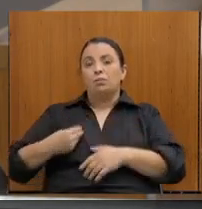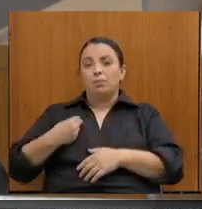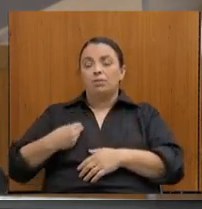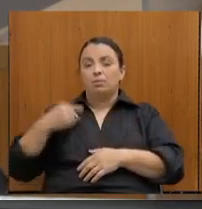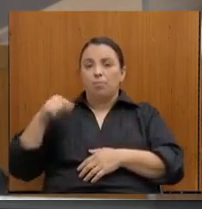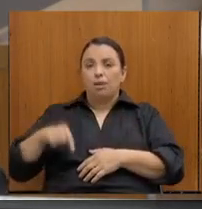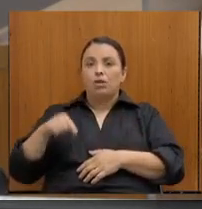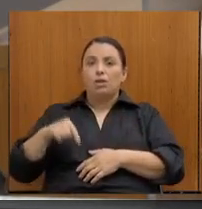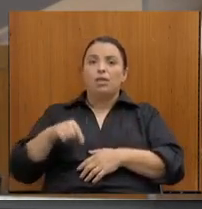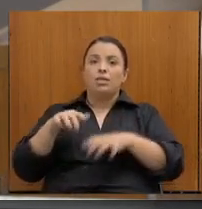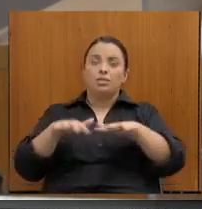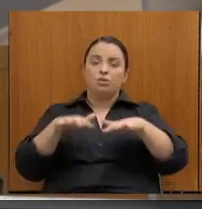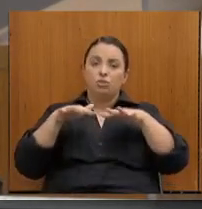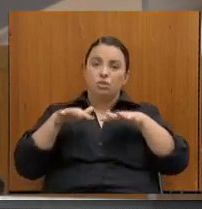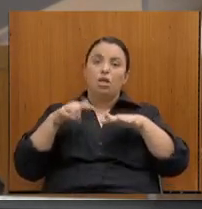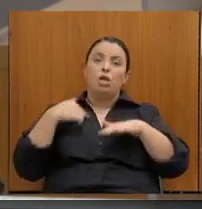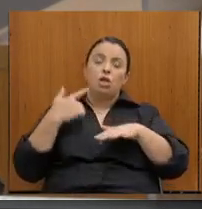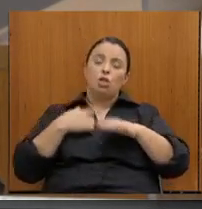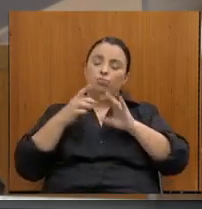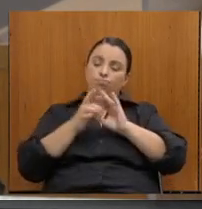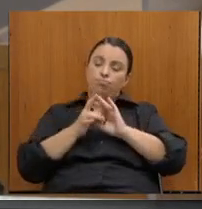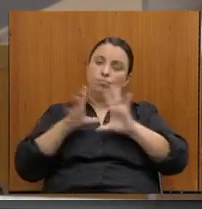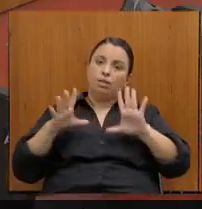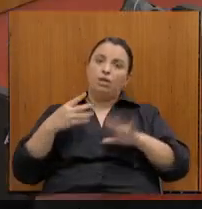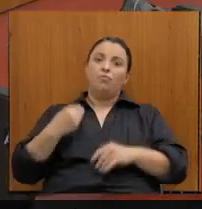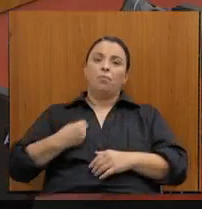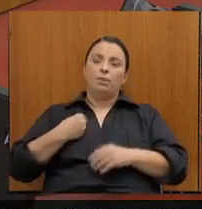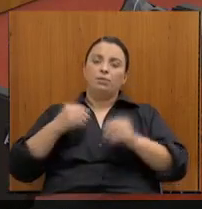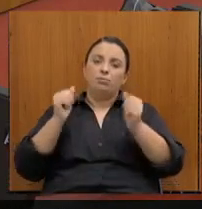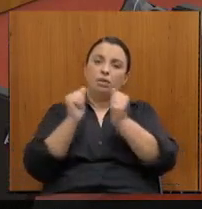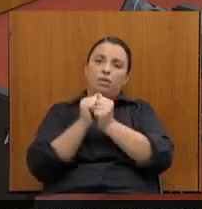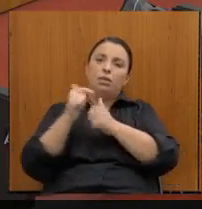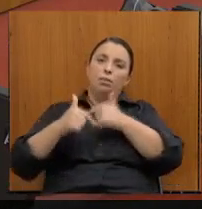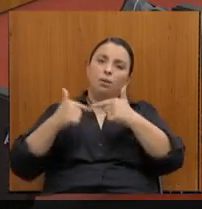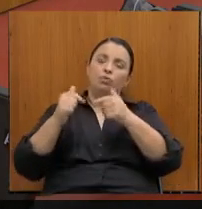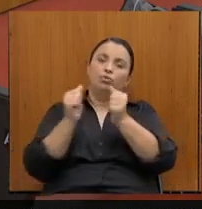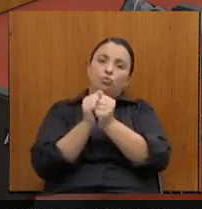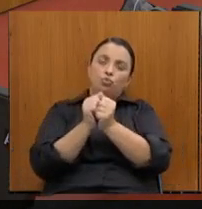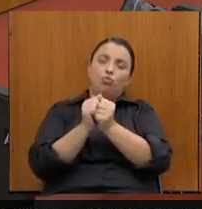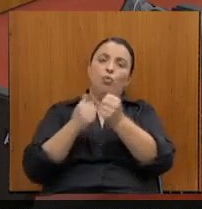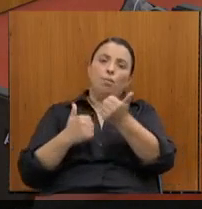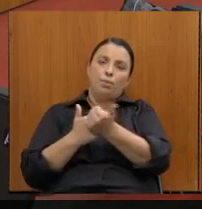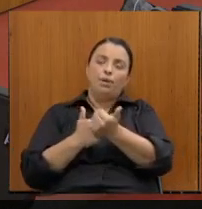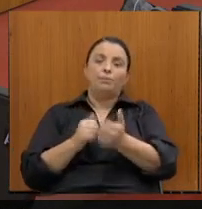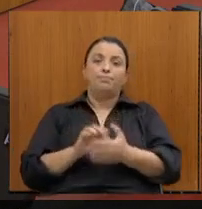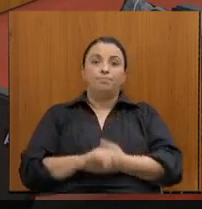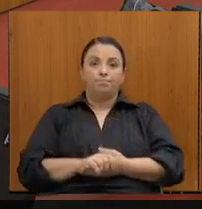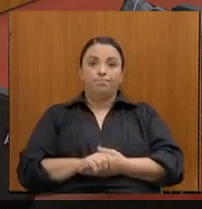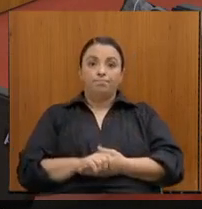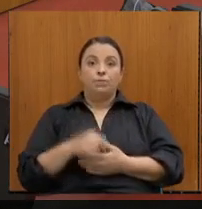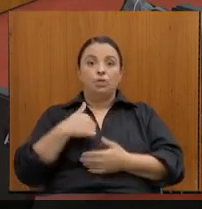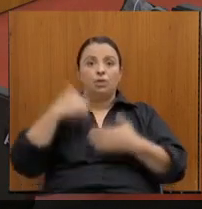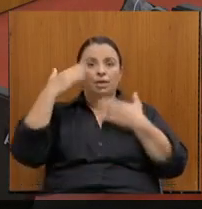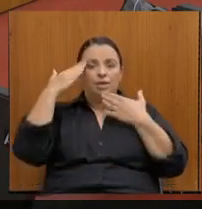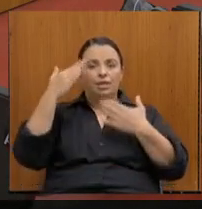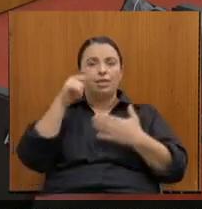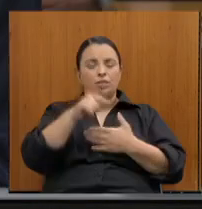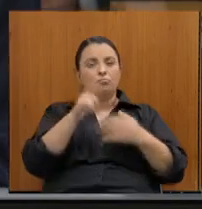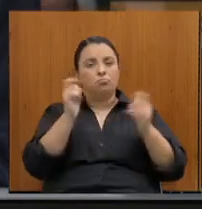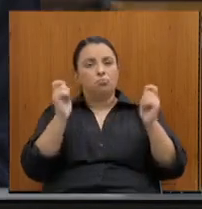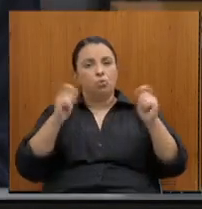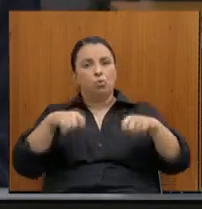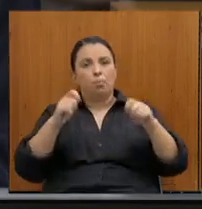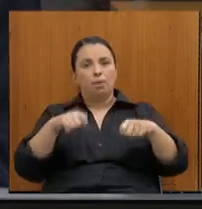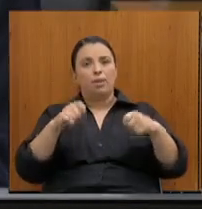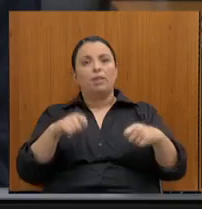também e estamos à disposição ditado Agradeço ao nosso competente